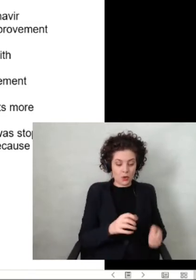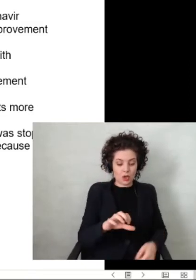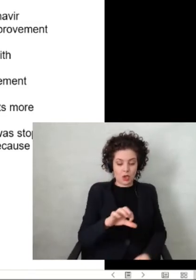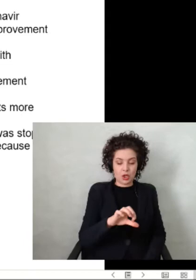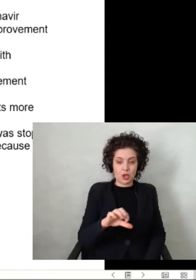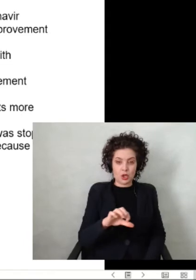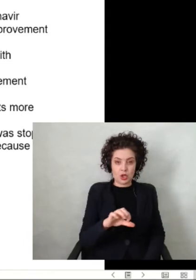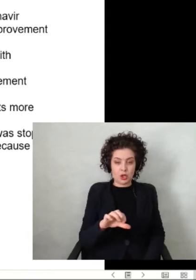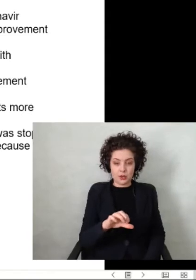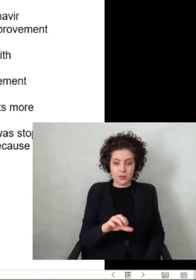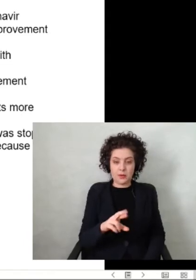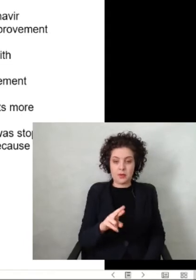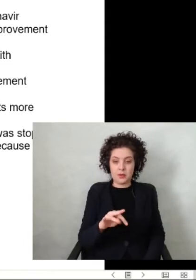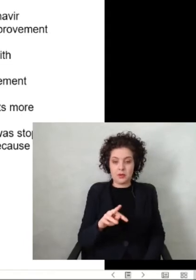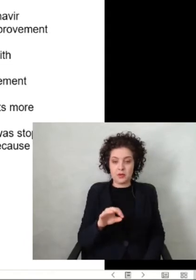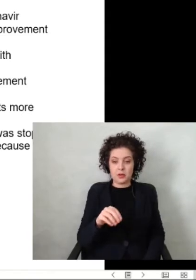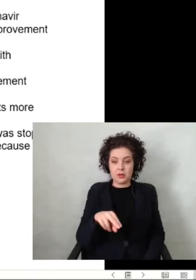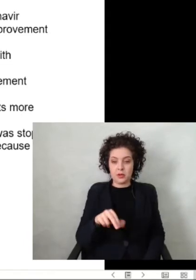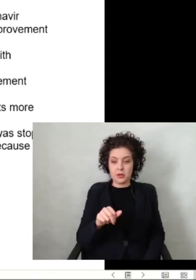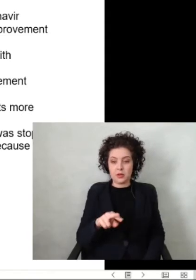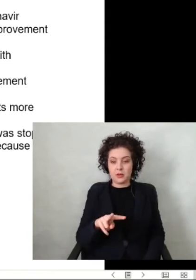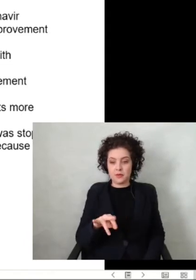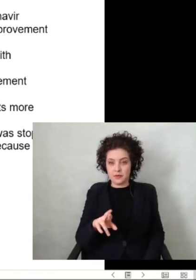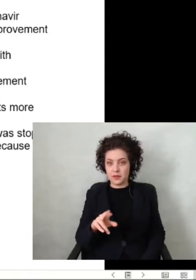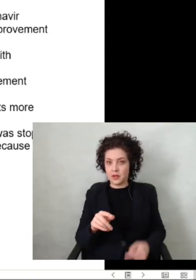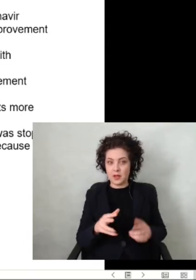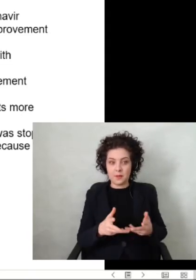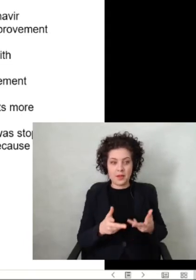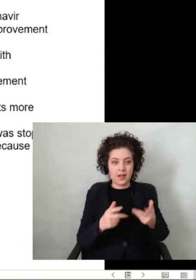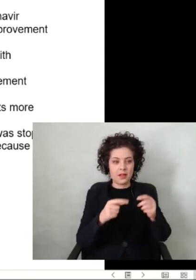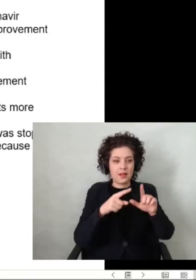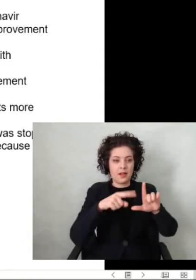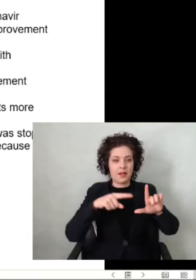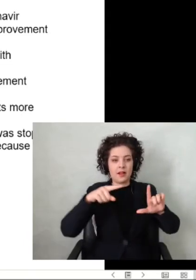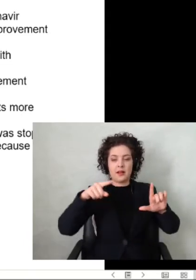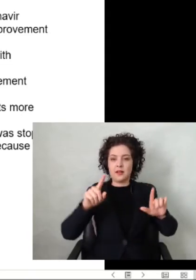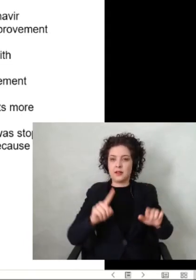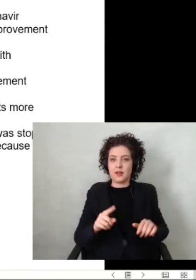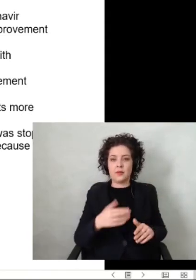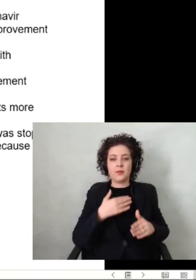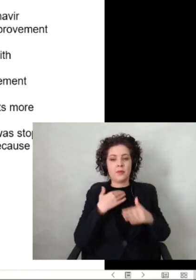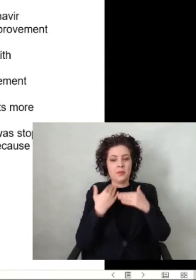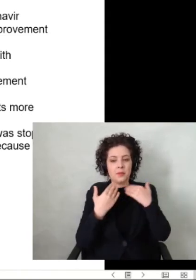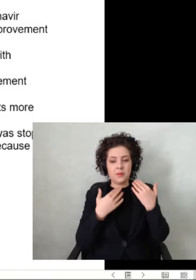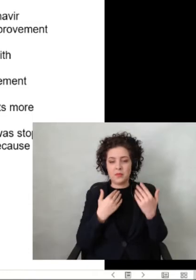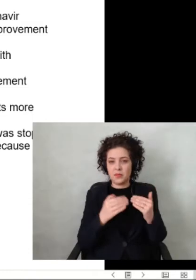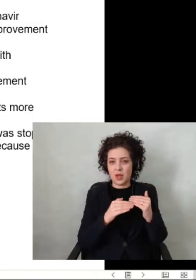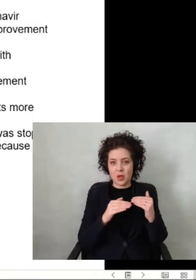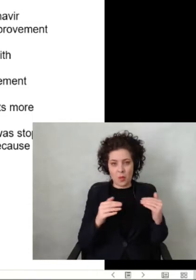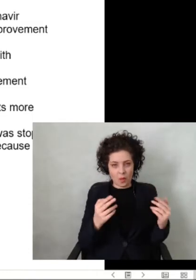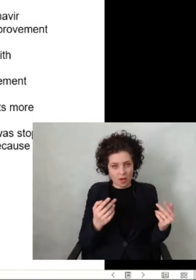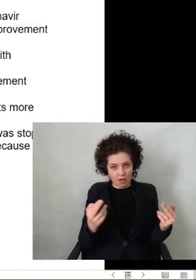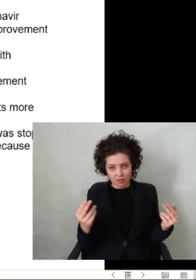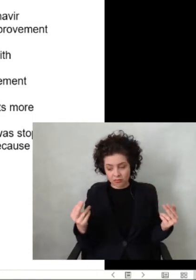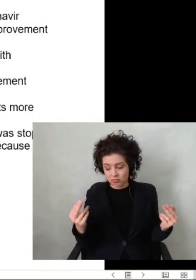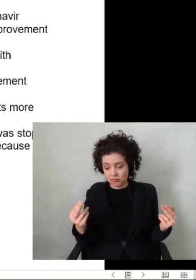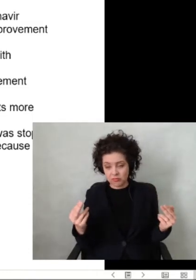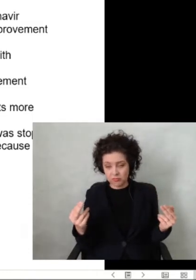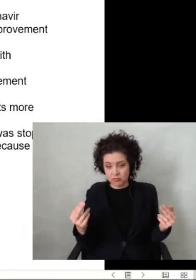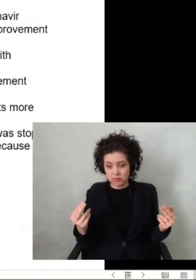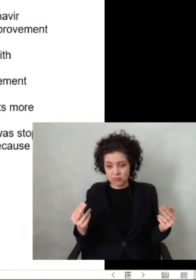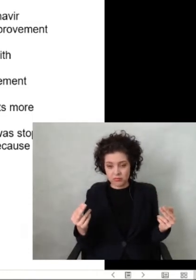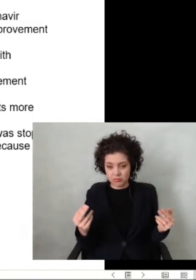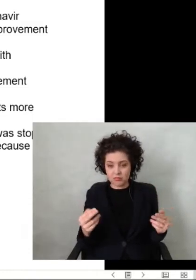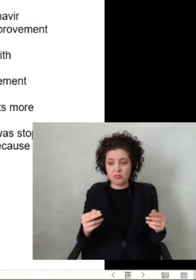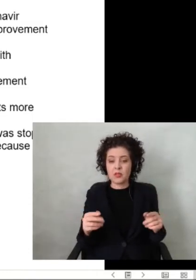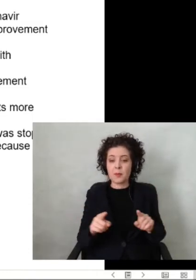ritonavir. Essa melhora não foi estatística, a mortalidade foi igual, a diminuição de